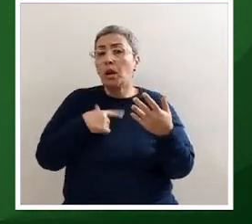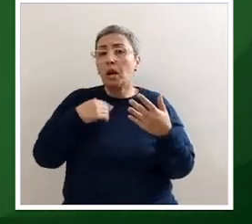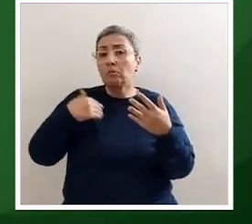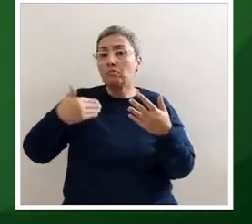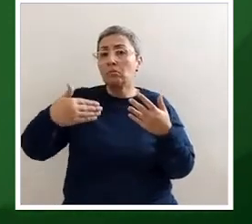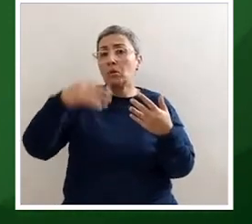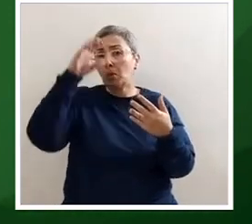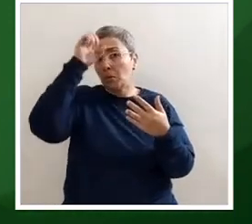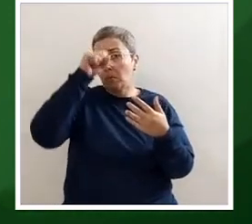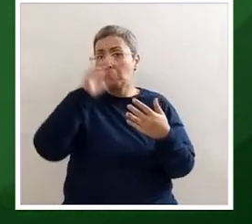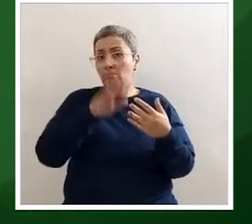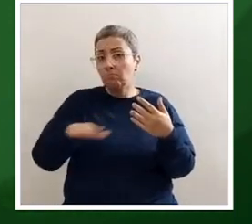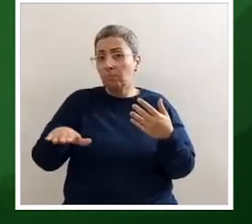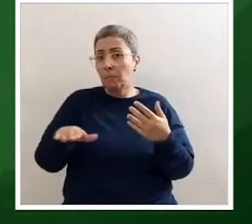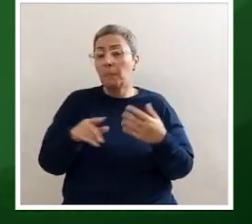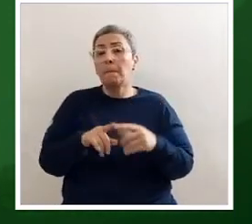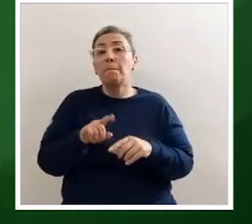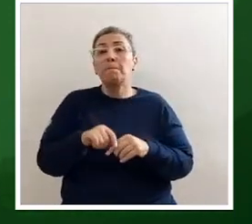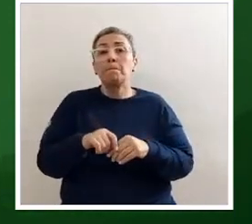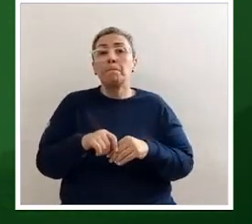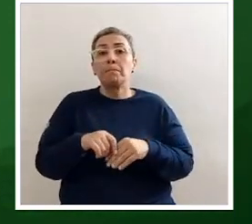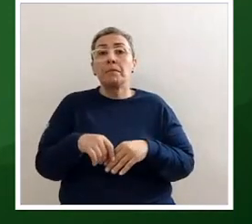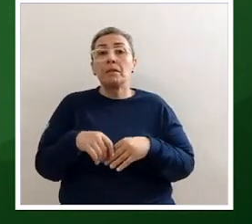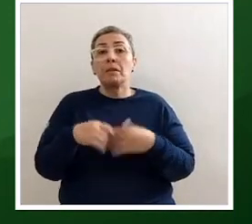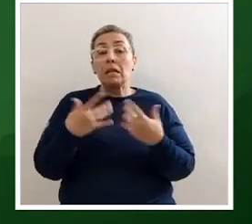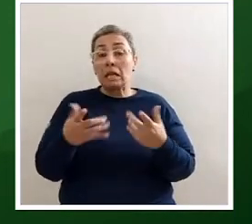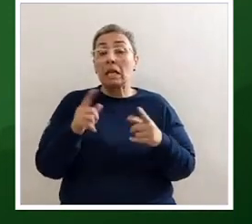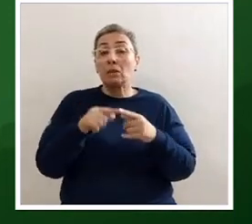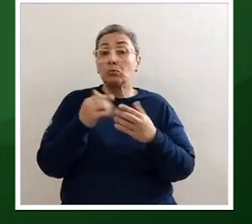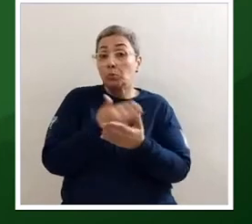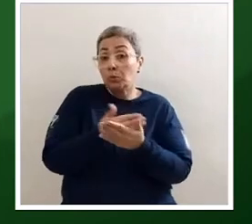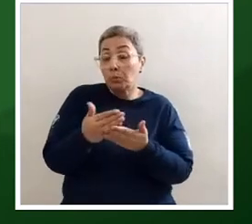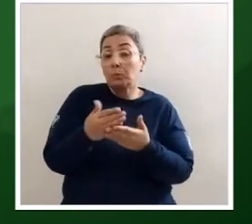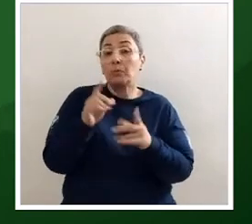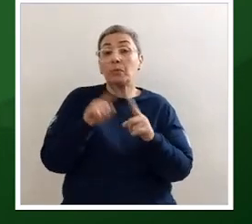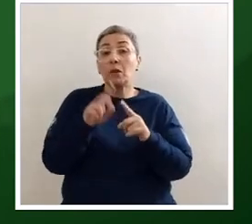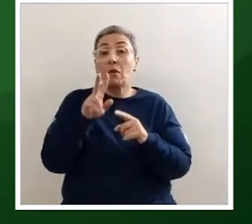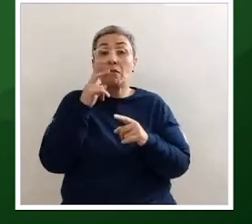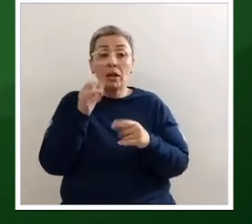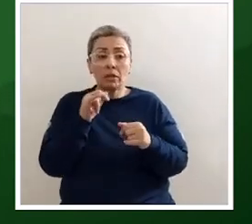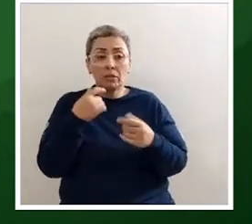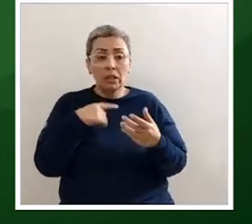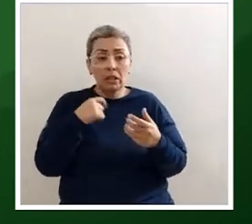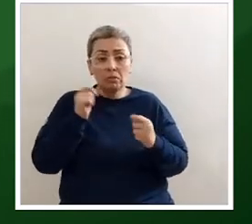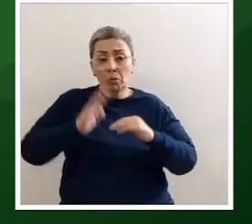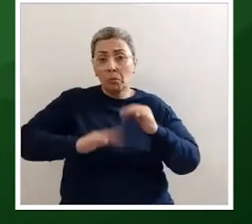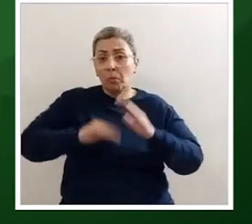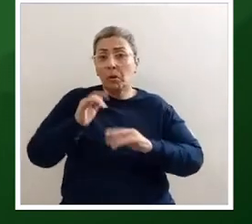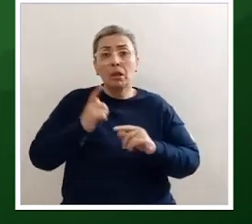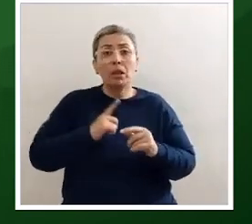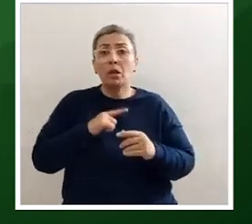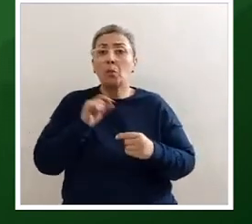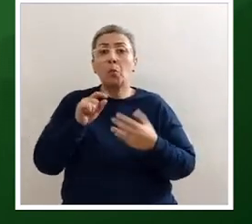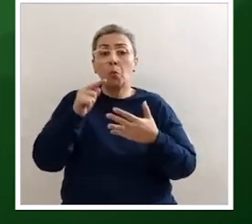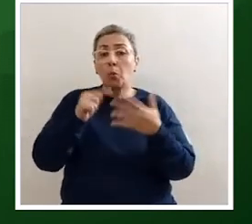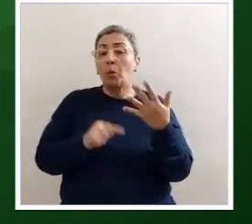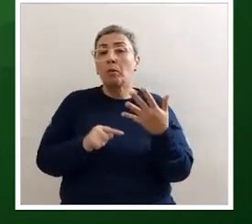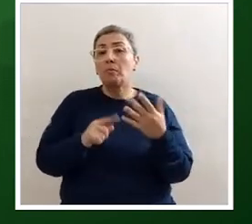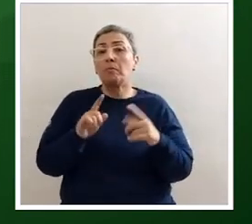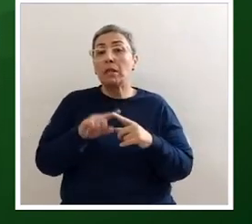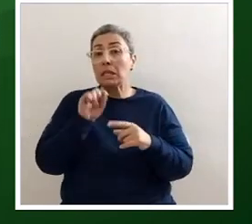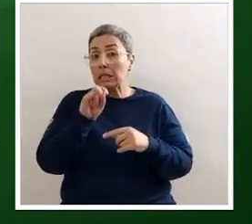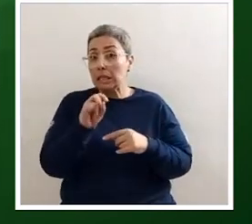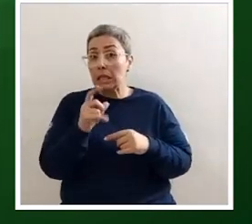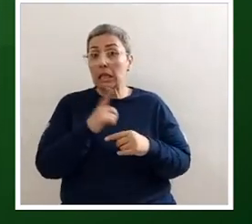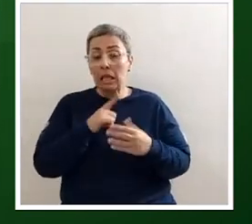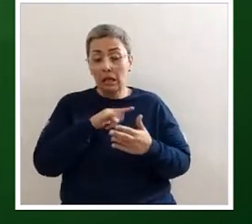de aprendizagem da criança ela já inicia então ela vai ver as habilidades se